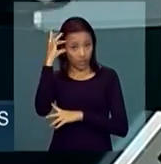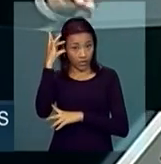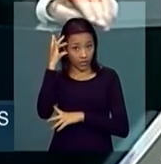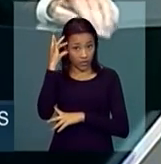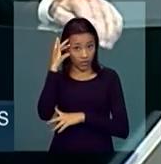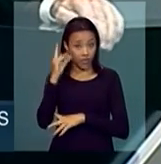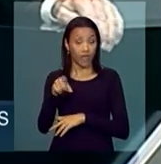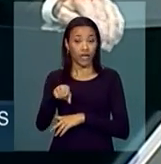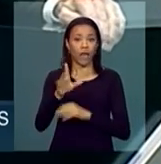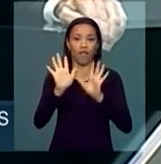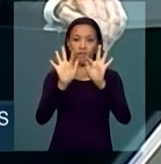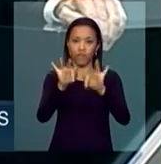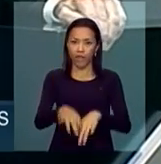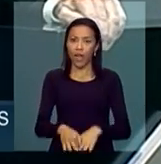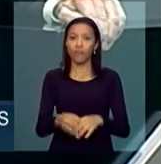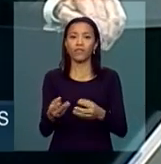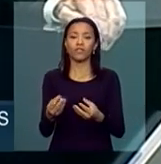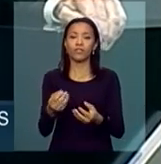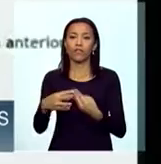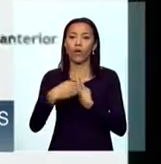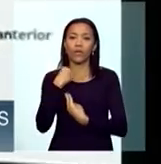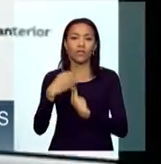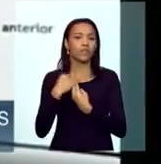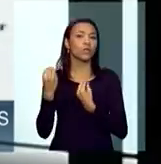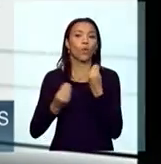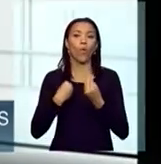para a gente os caminhos a seguir. Vamos.